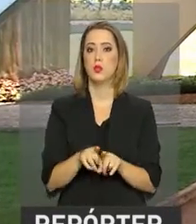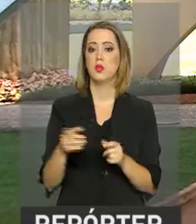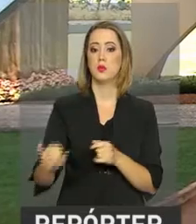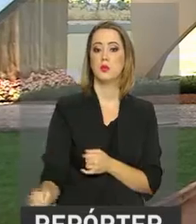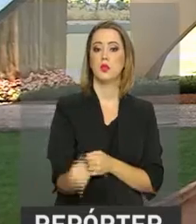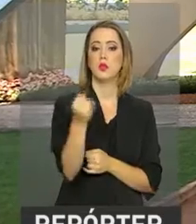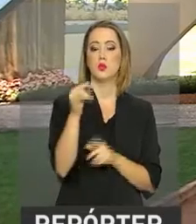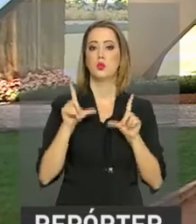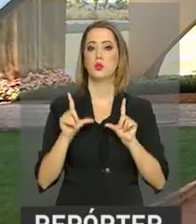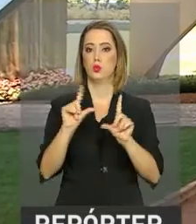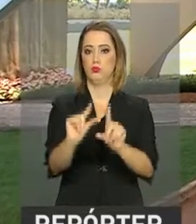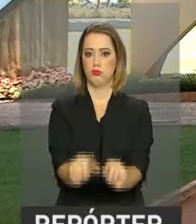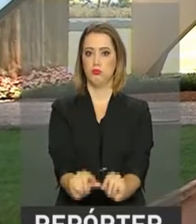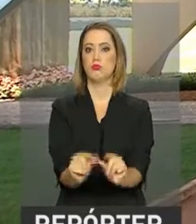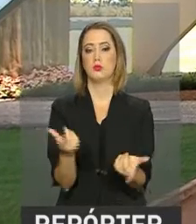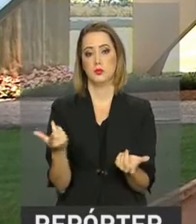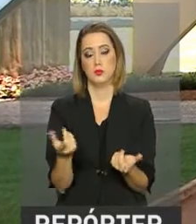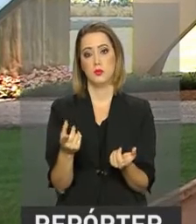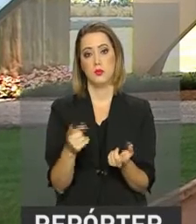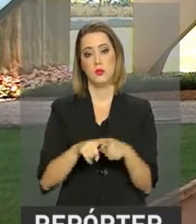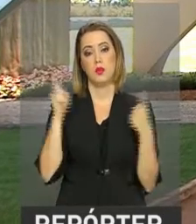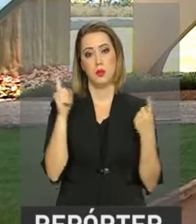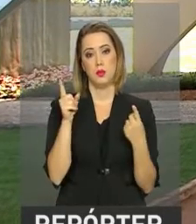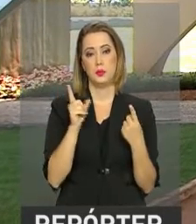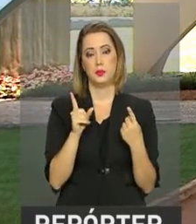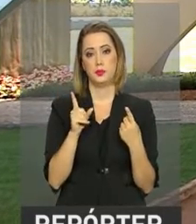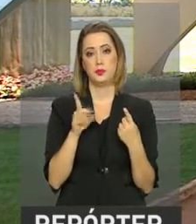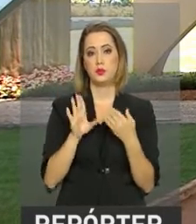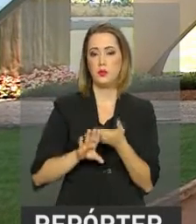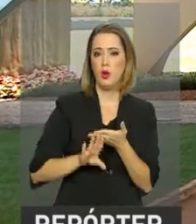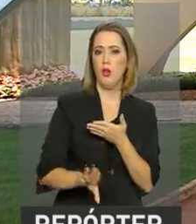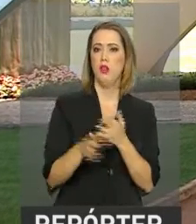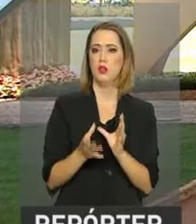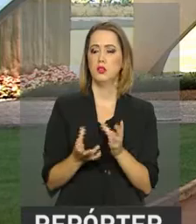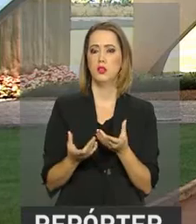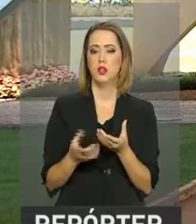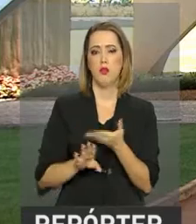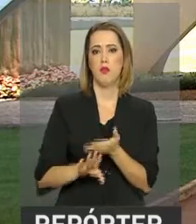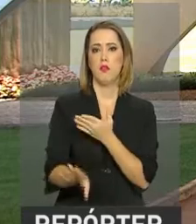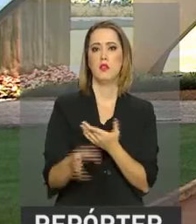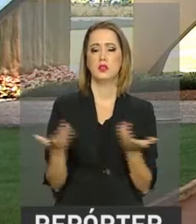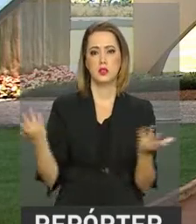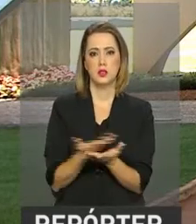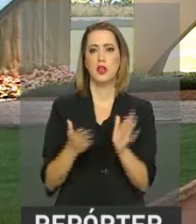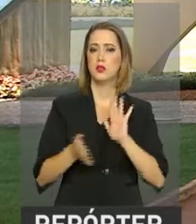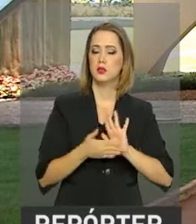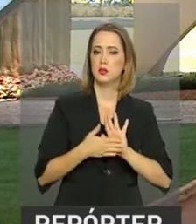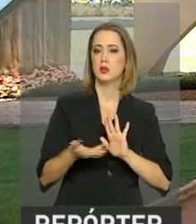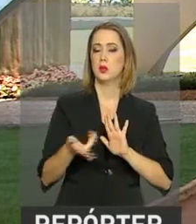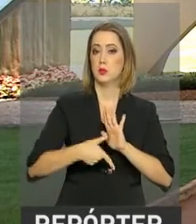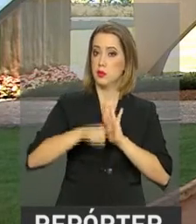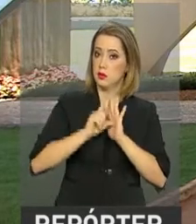cobrados atualmente só que foram retiradas as contra-partidas do propostas pelo